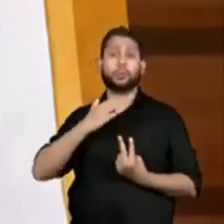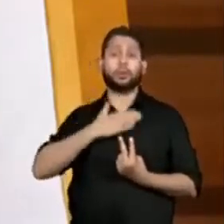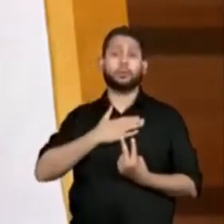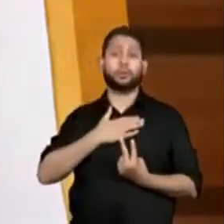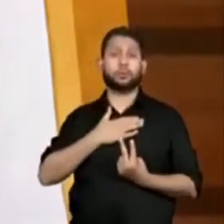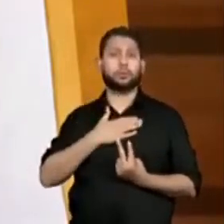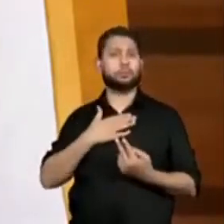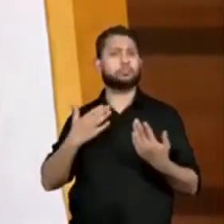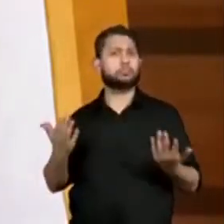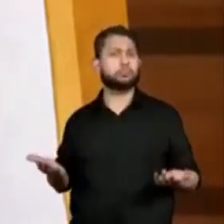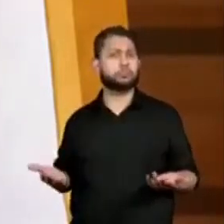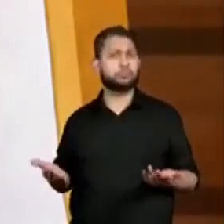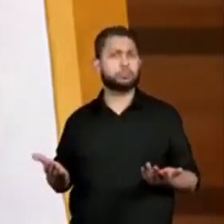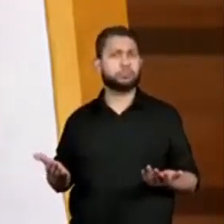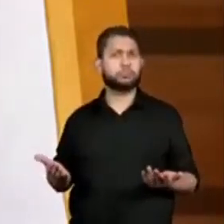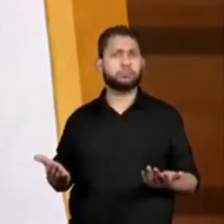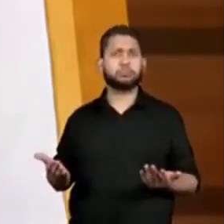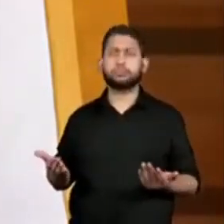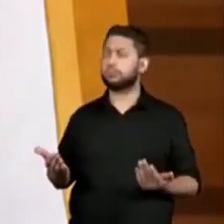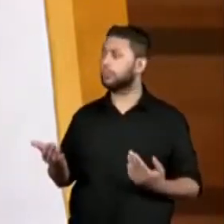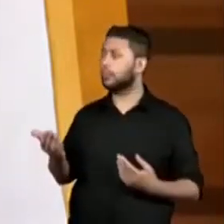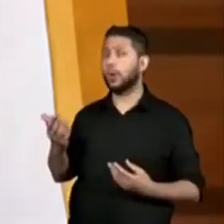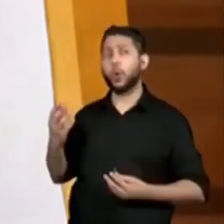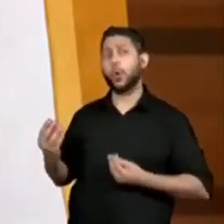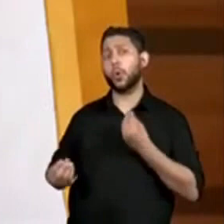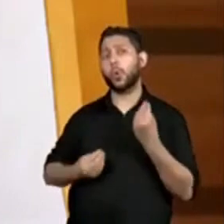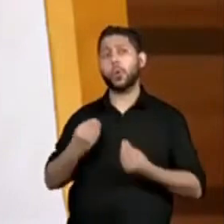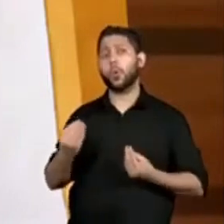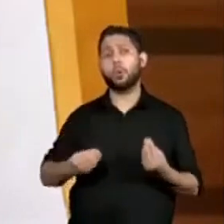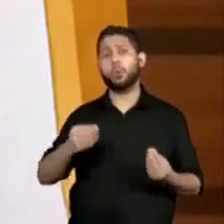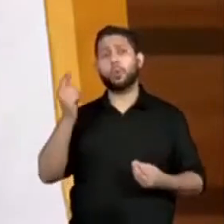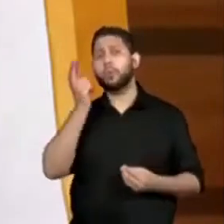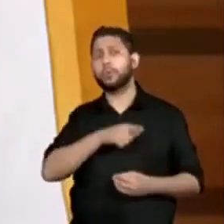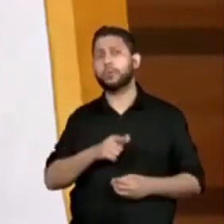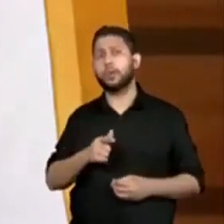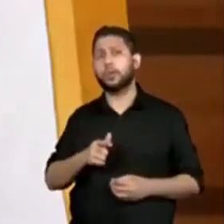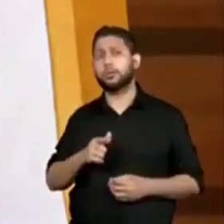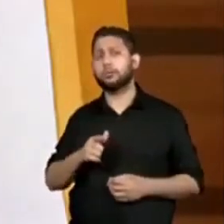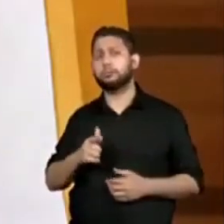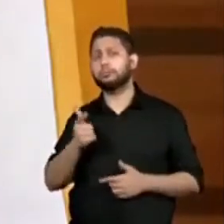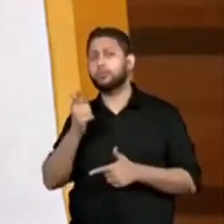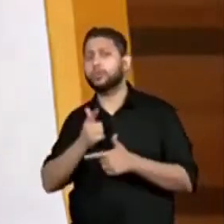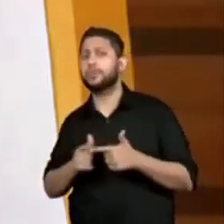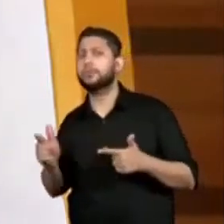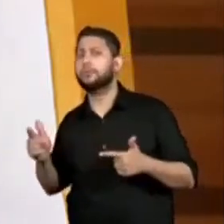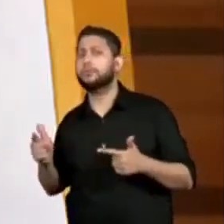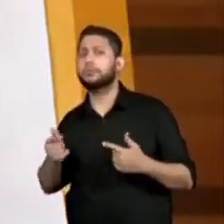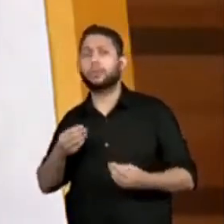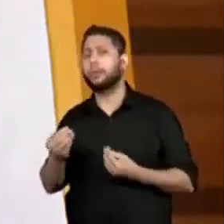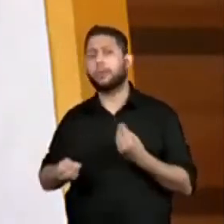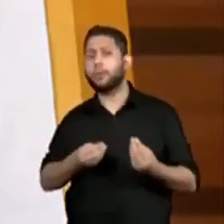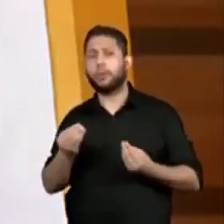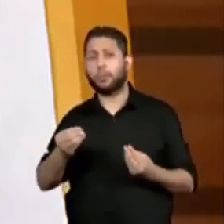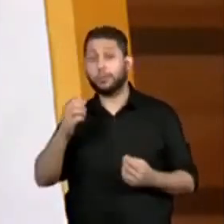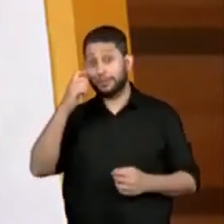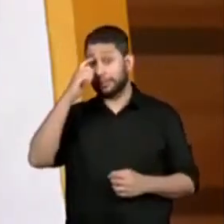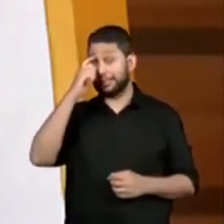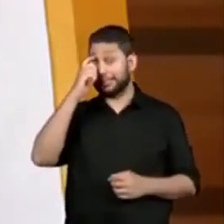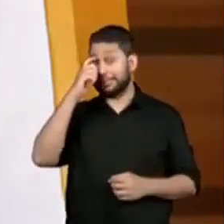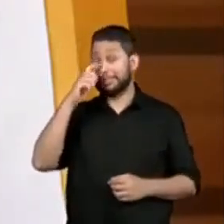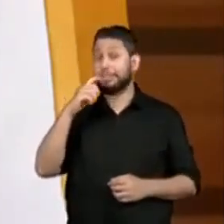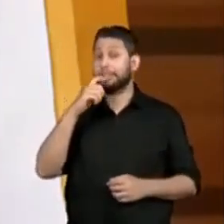Oi e aí eu quero ficar com o dobro por isso neste caso